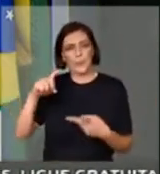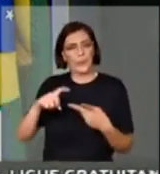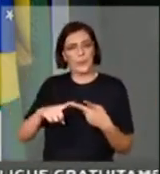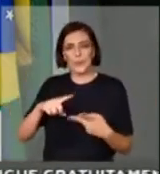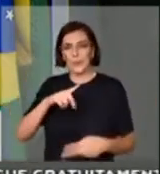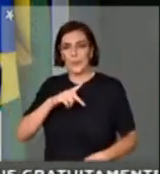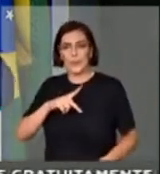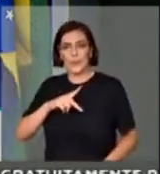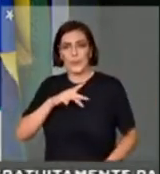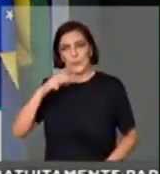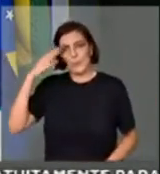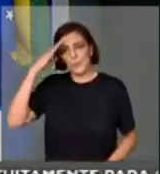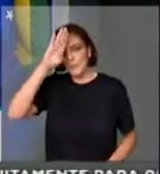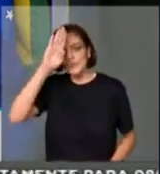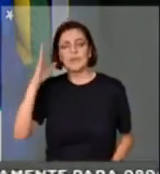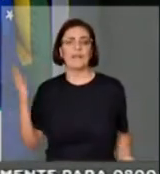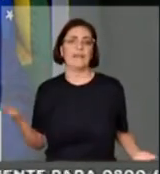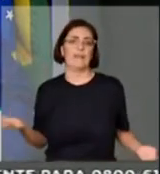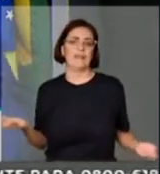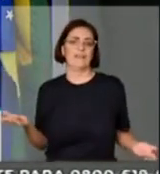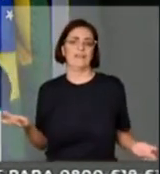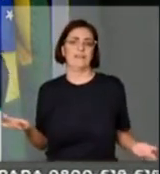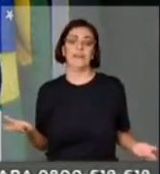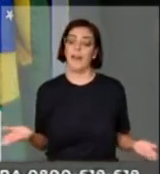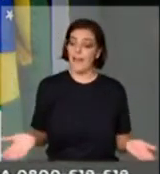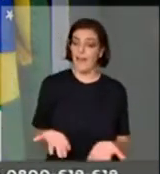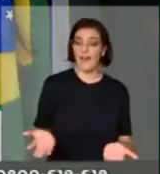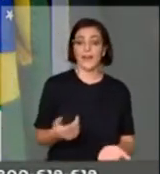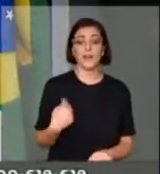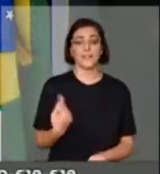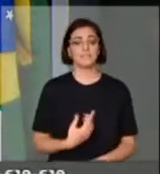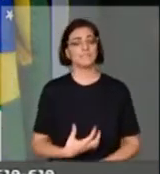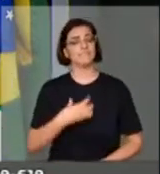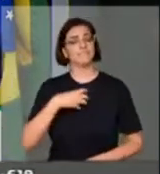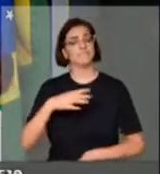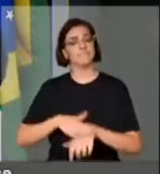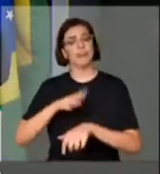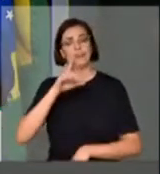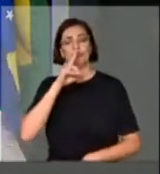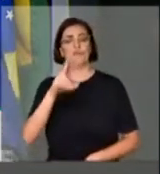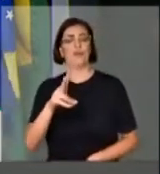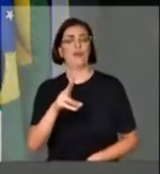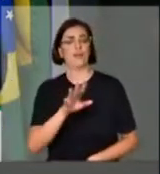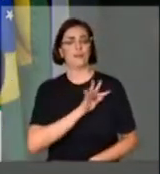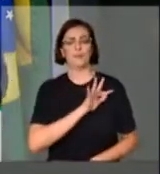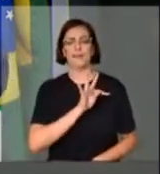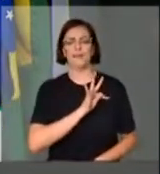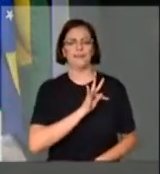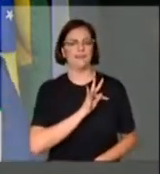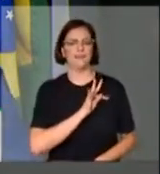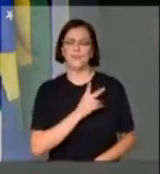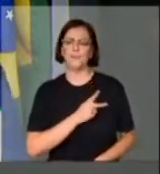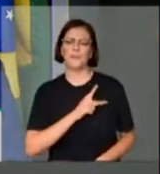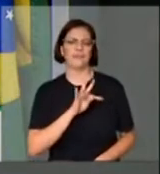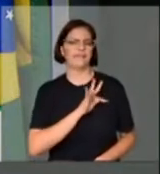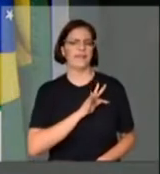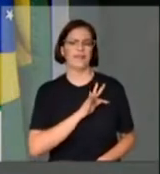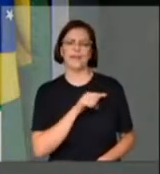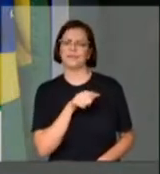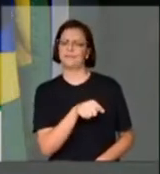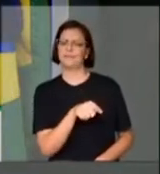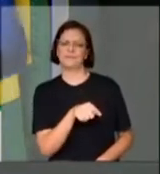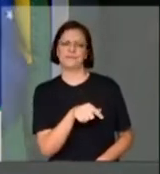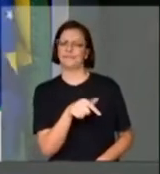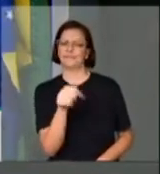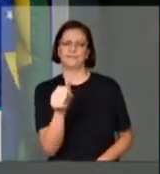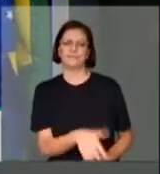nós saímos cada vez mais fortalecidos disso tudo, e o PT cada vez mais ligado ao crime organizado, assim